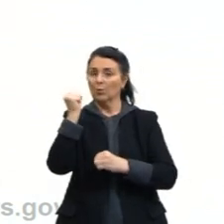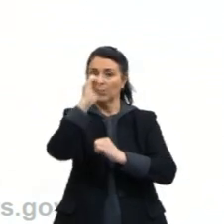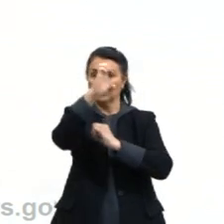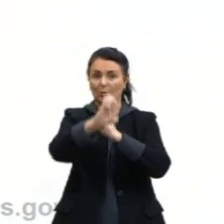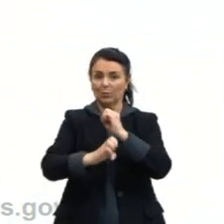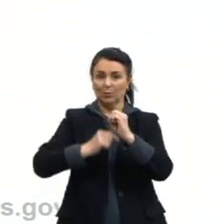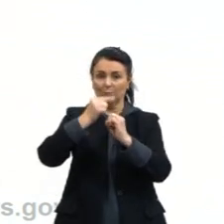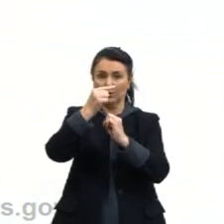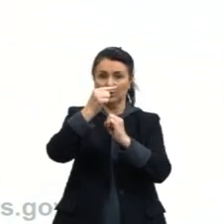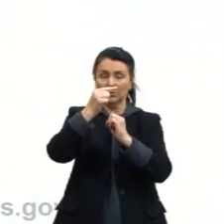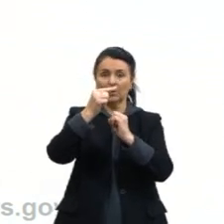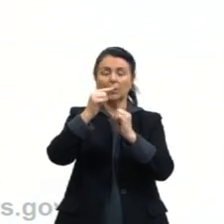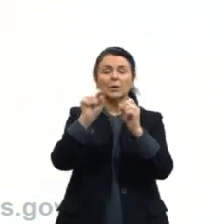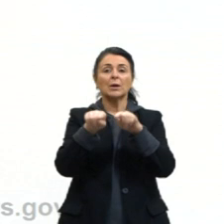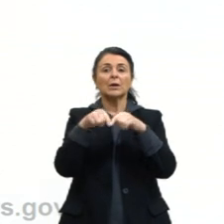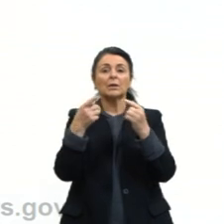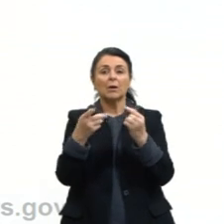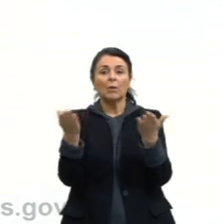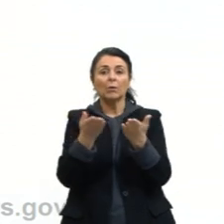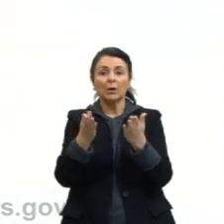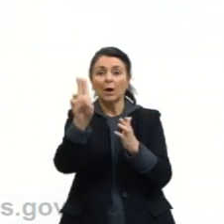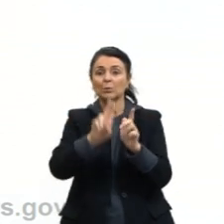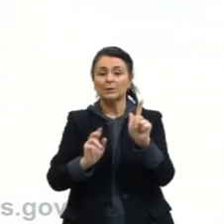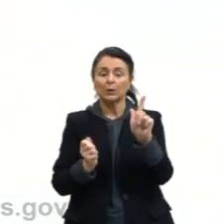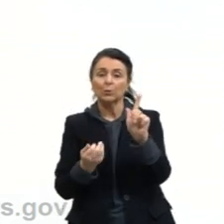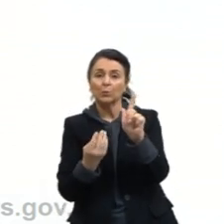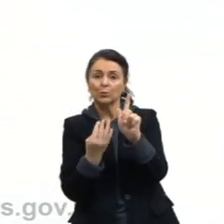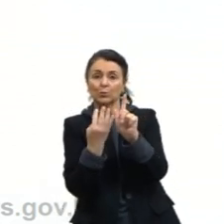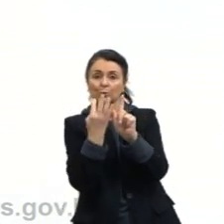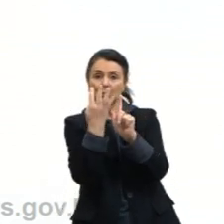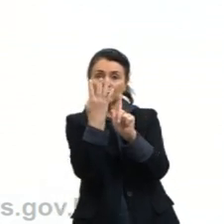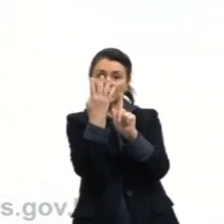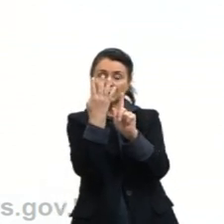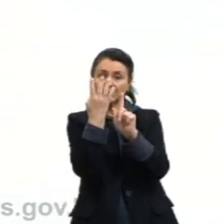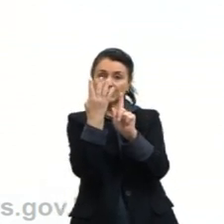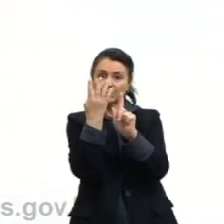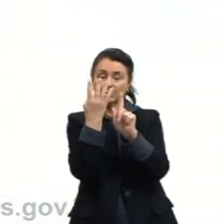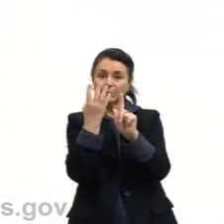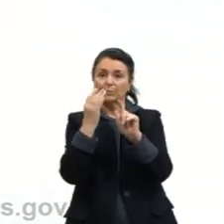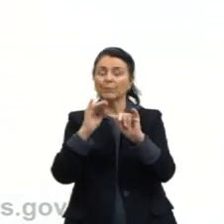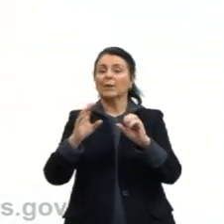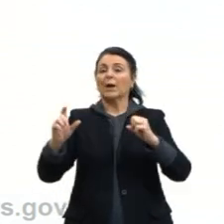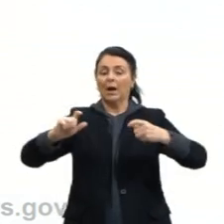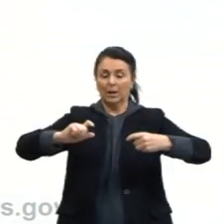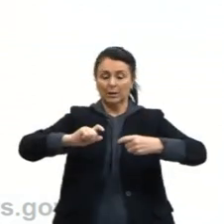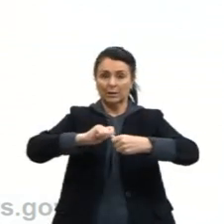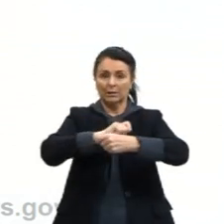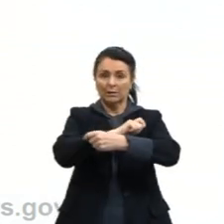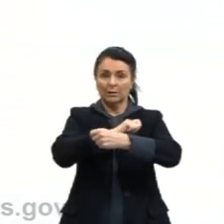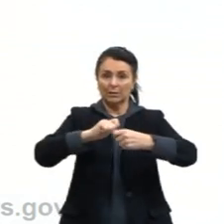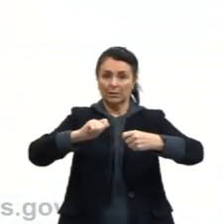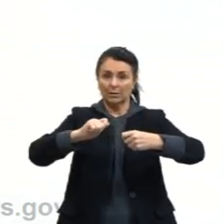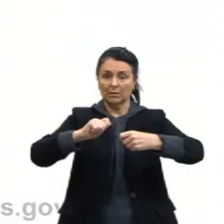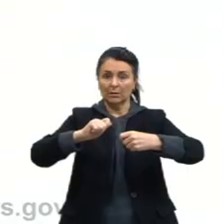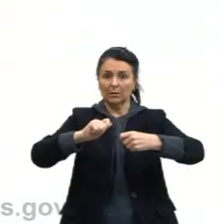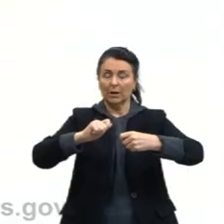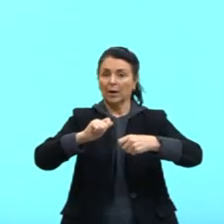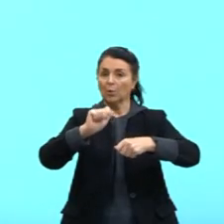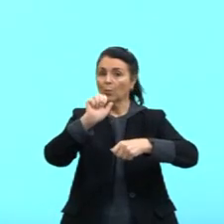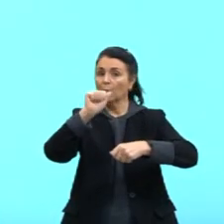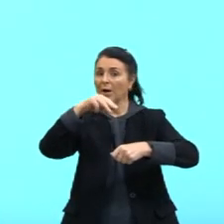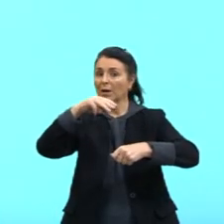aí fazendo uma configuração de gás nobre certo a ligação covalente ela ocorre entre um a